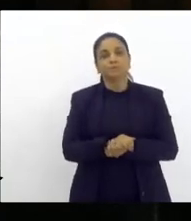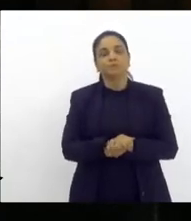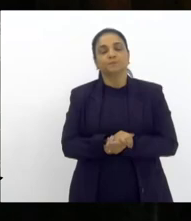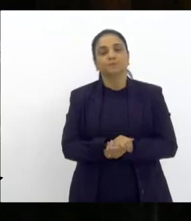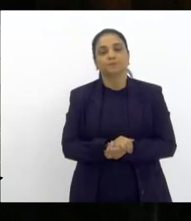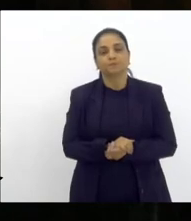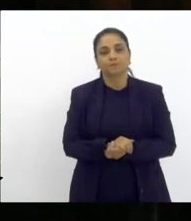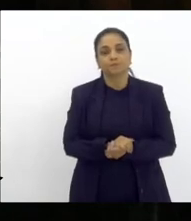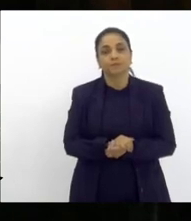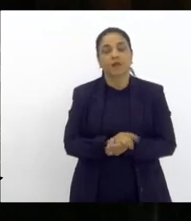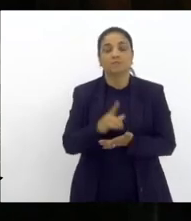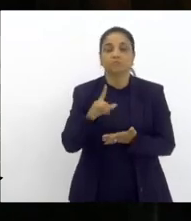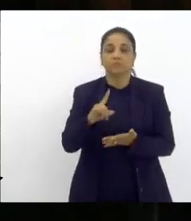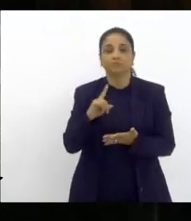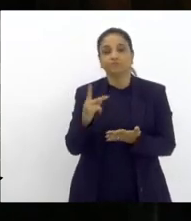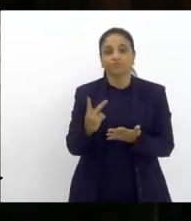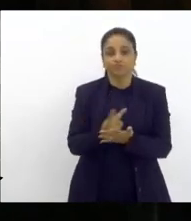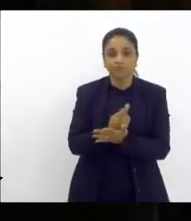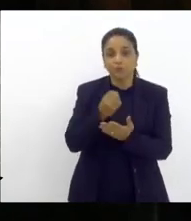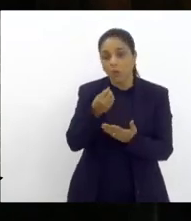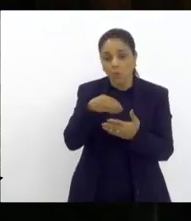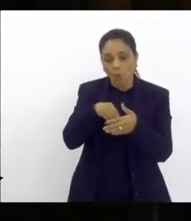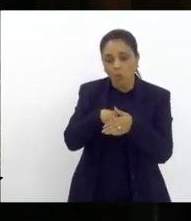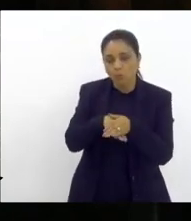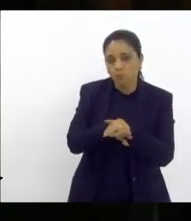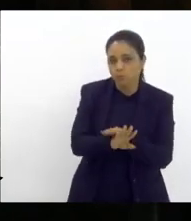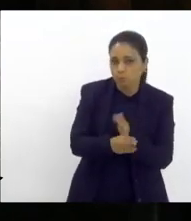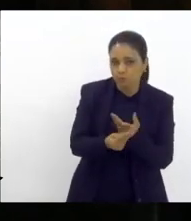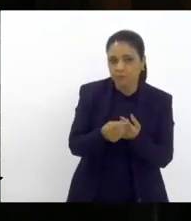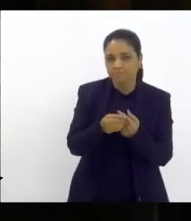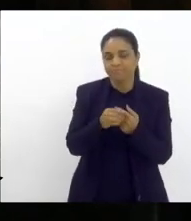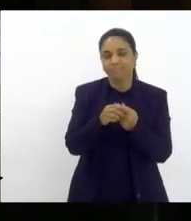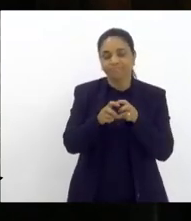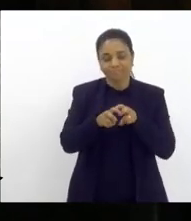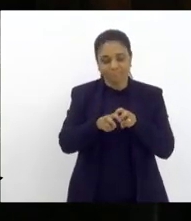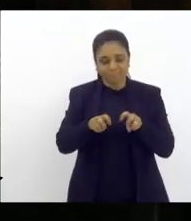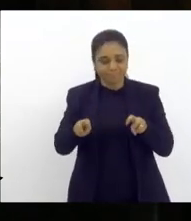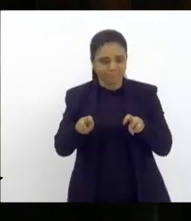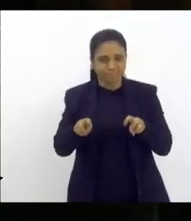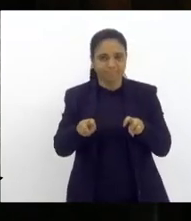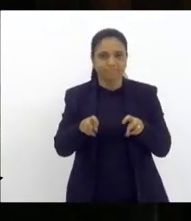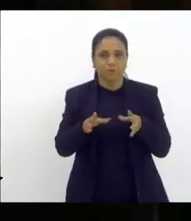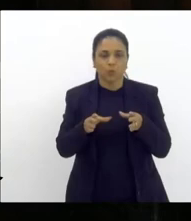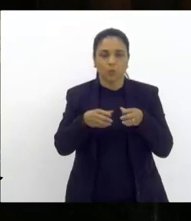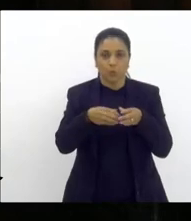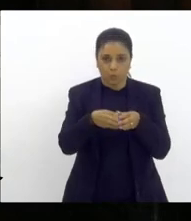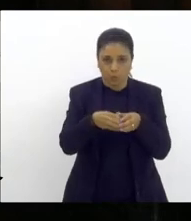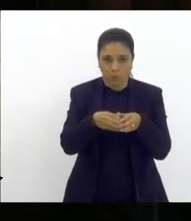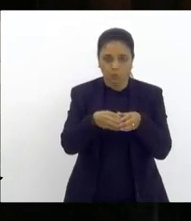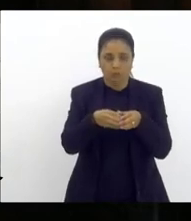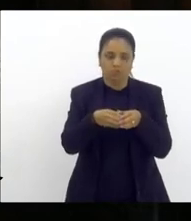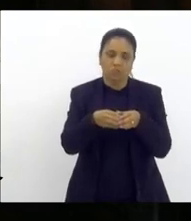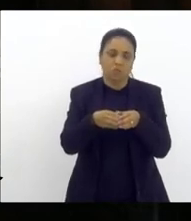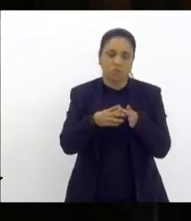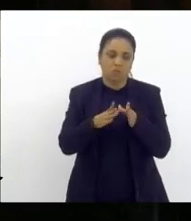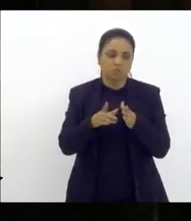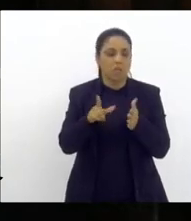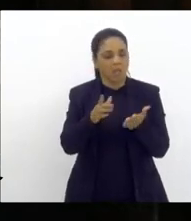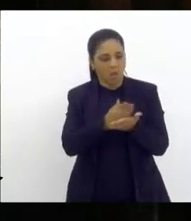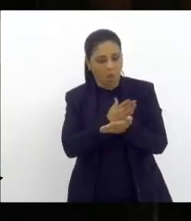tem sido um hábito de uma determinada bancada e aí eu não me refiro aos demais colegas que aqui estão